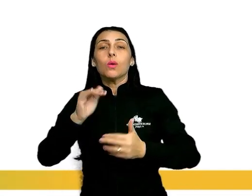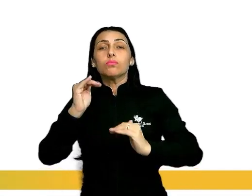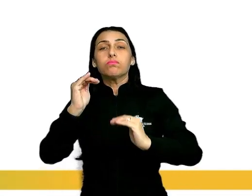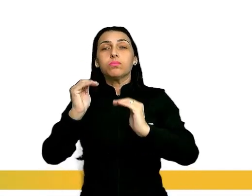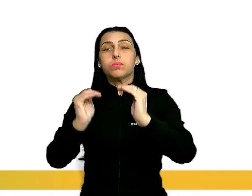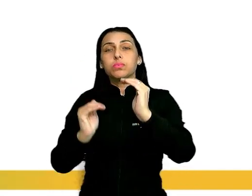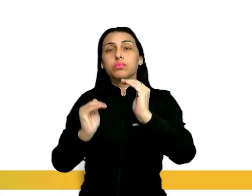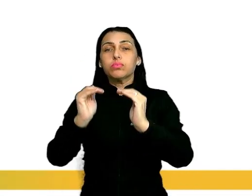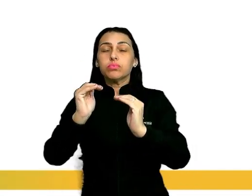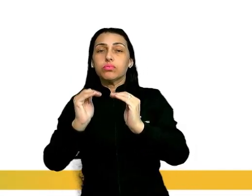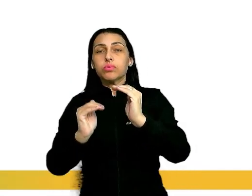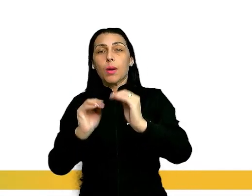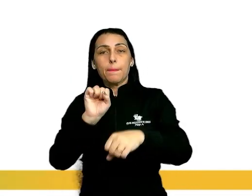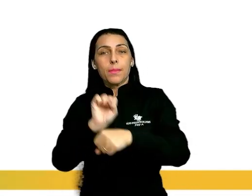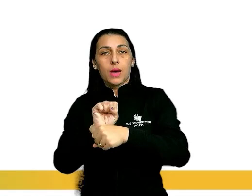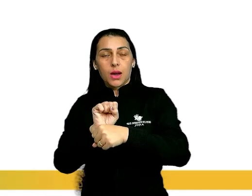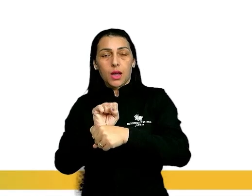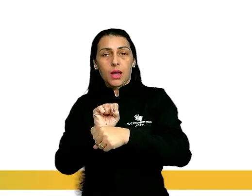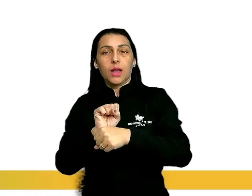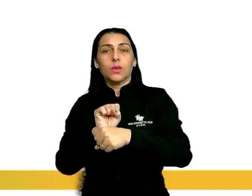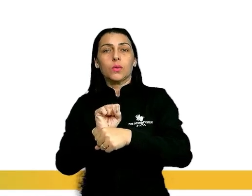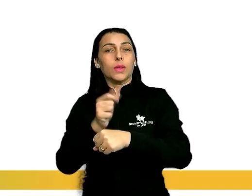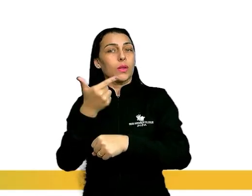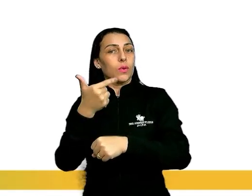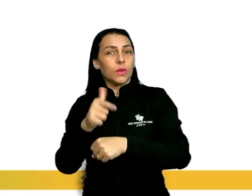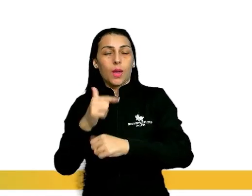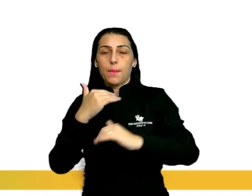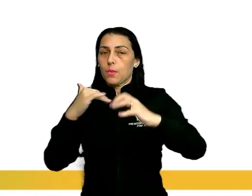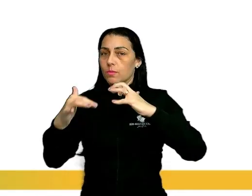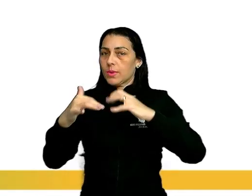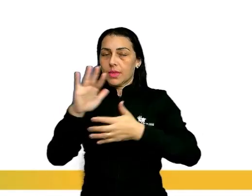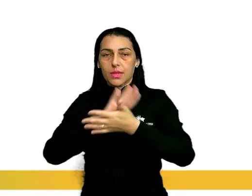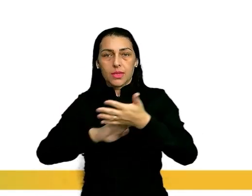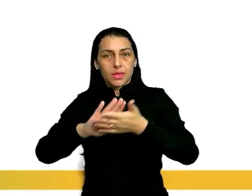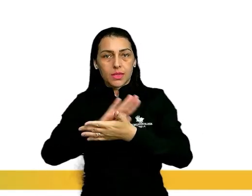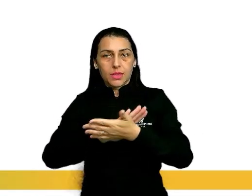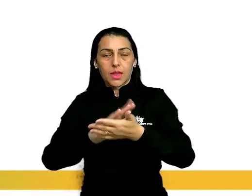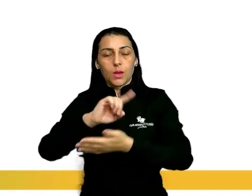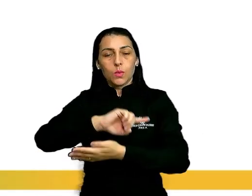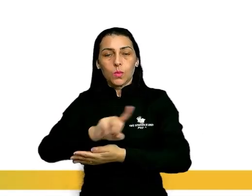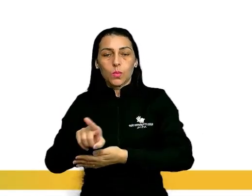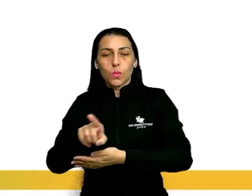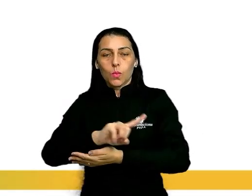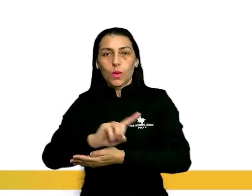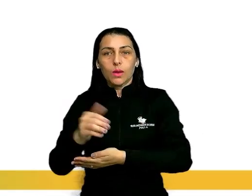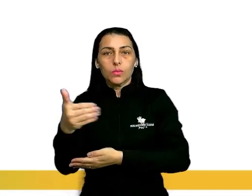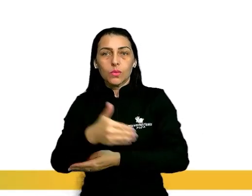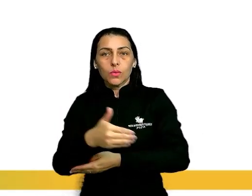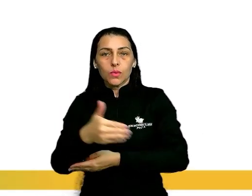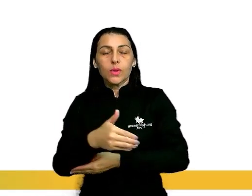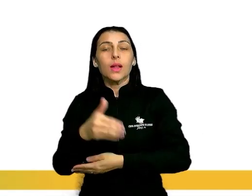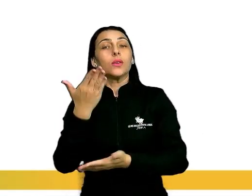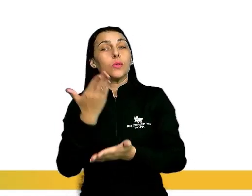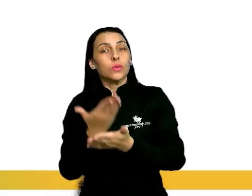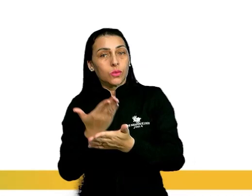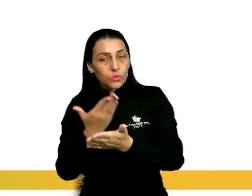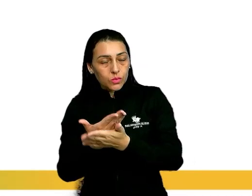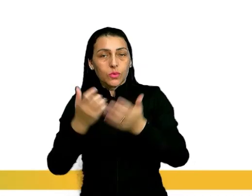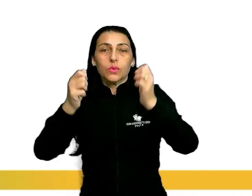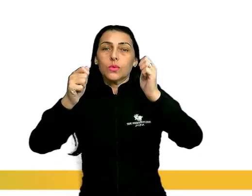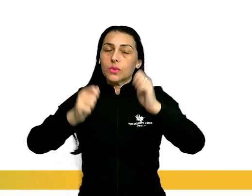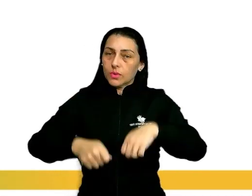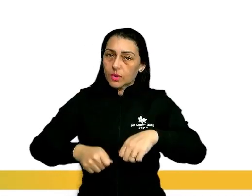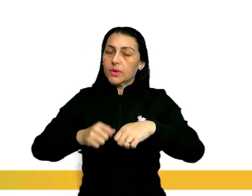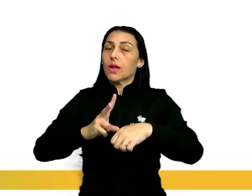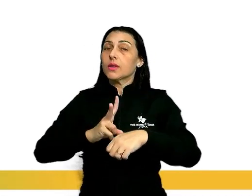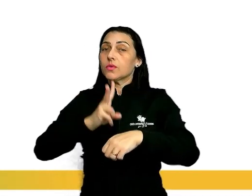né os corpos que não se movem ou que não estão se movimentando com aceleração constante Então ela estuda as condições nas